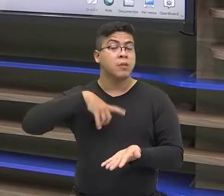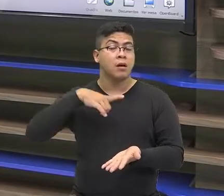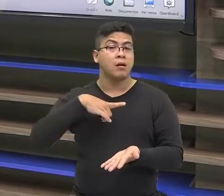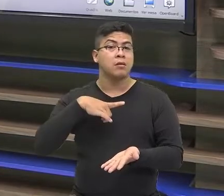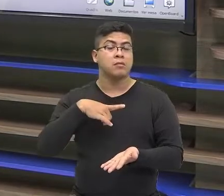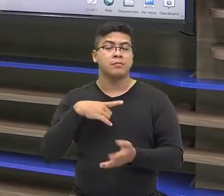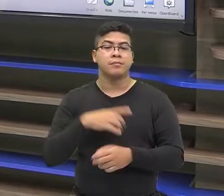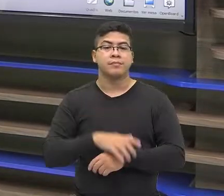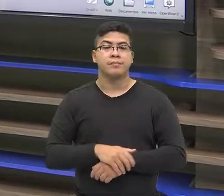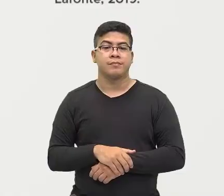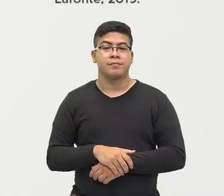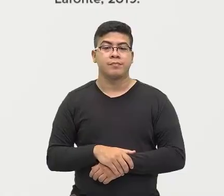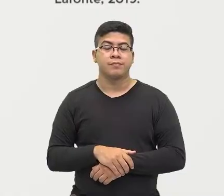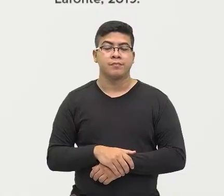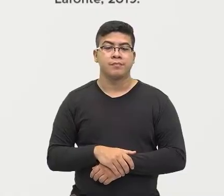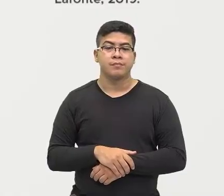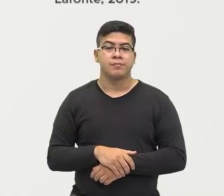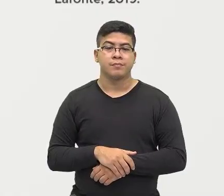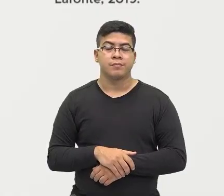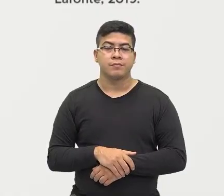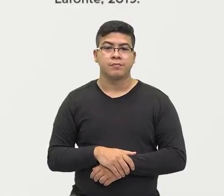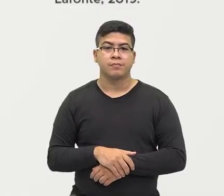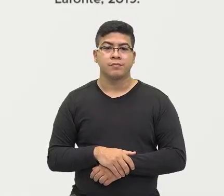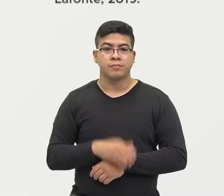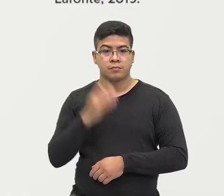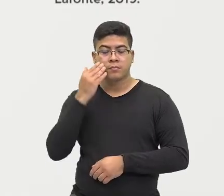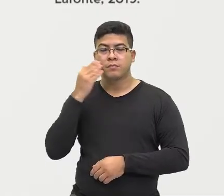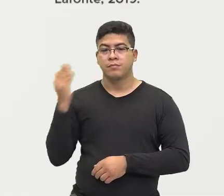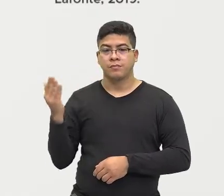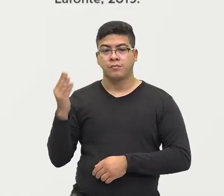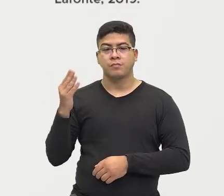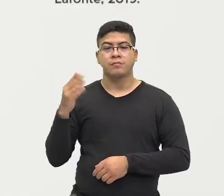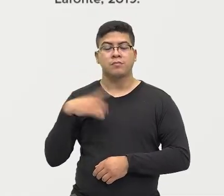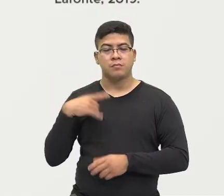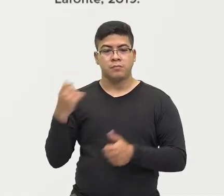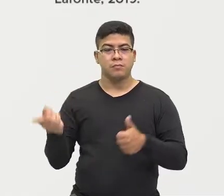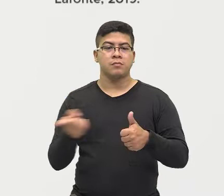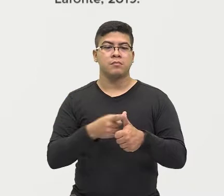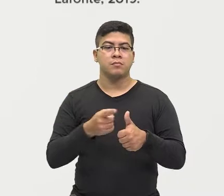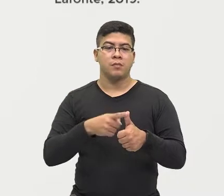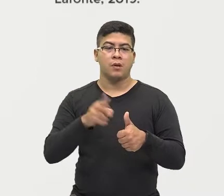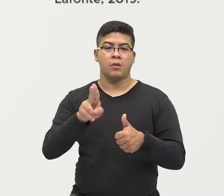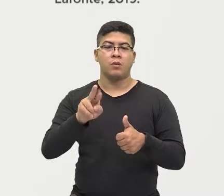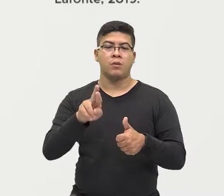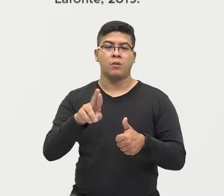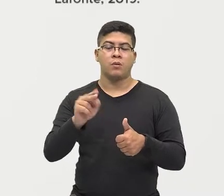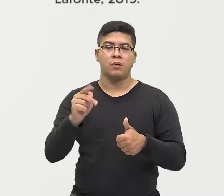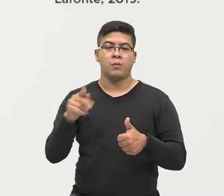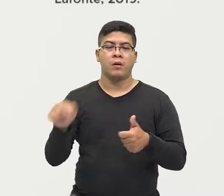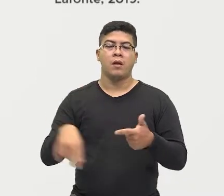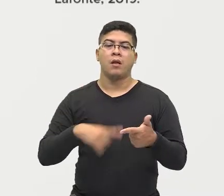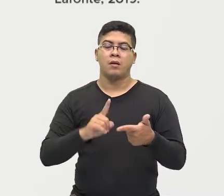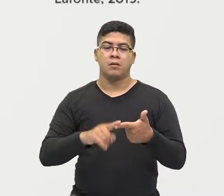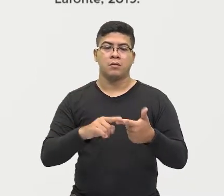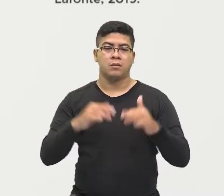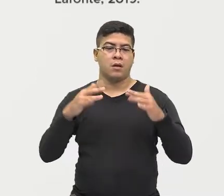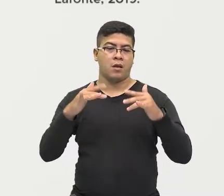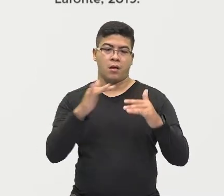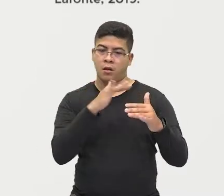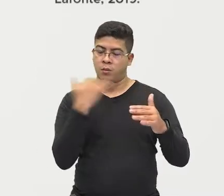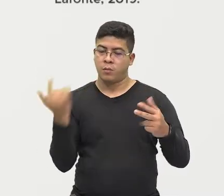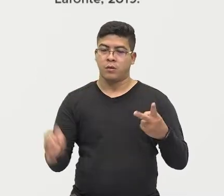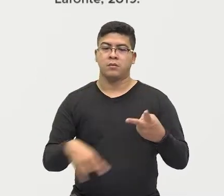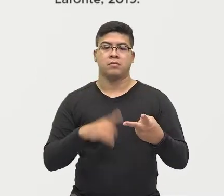Lobato. Prosseguindo, olha só. Então, temos Urupês, temos Cidades Mortas, temos